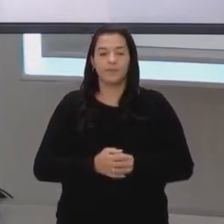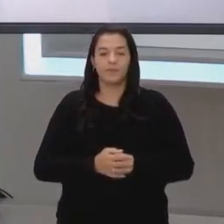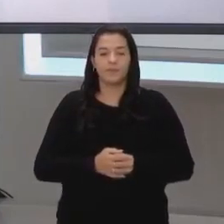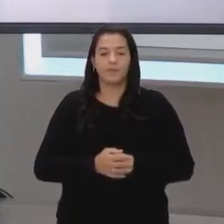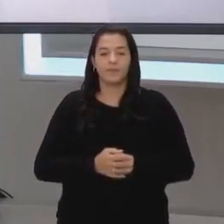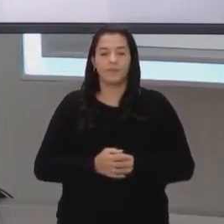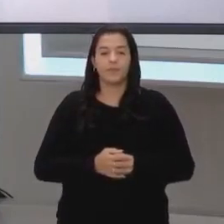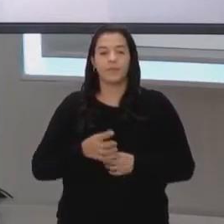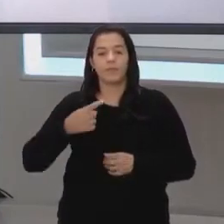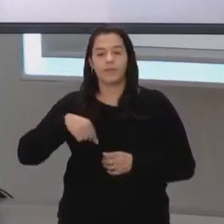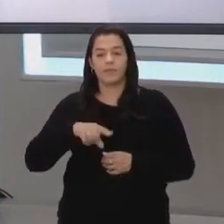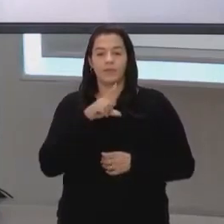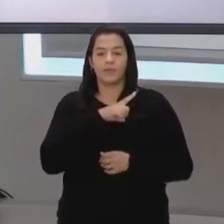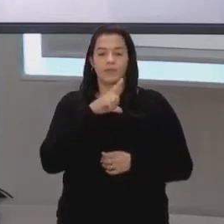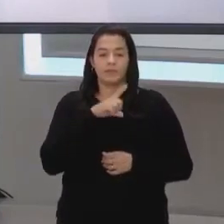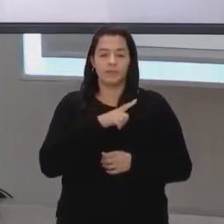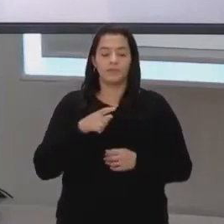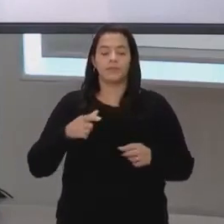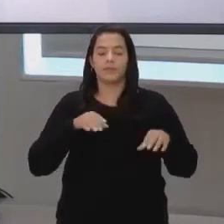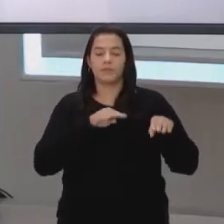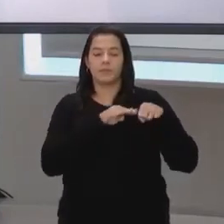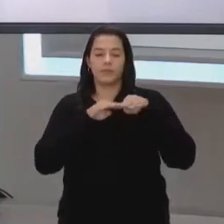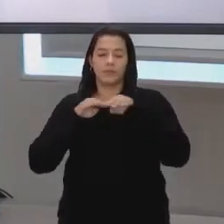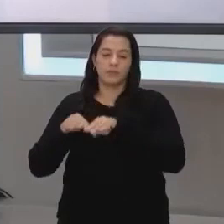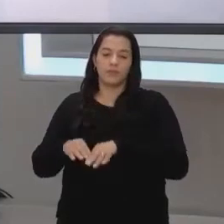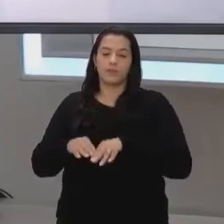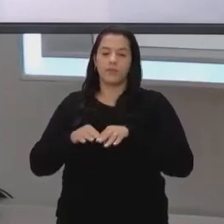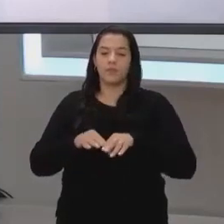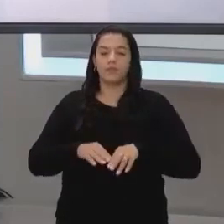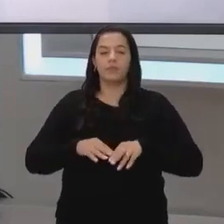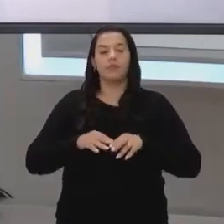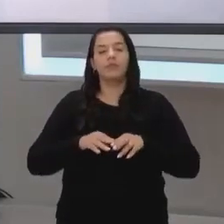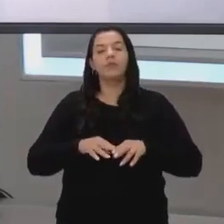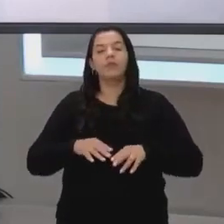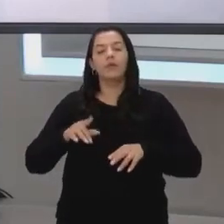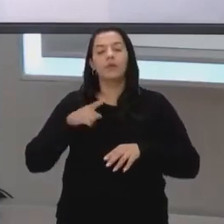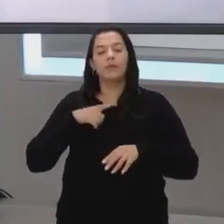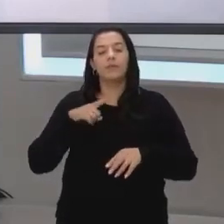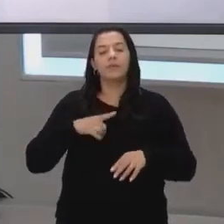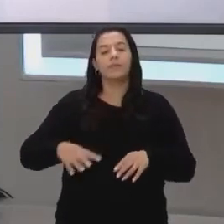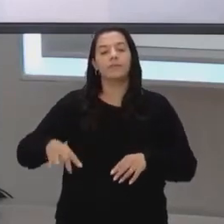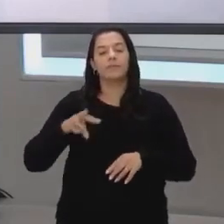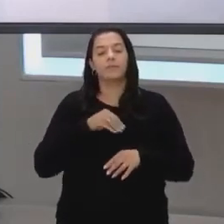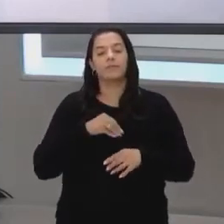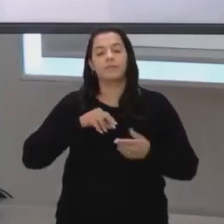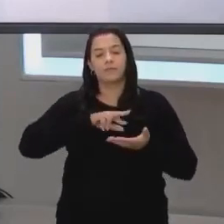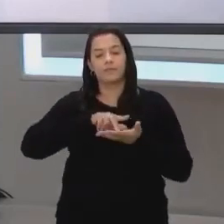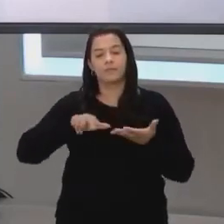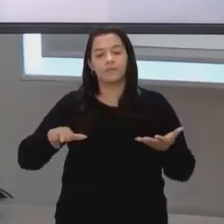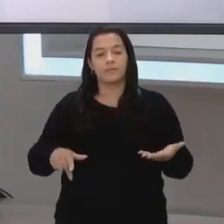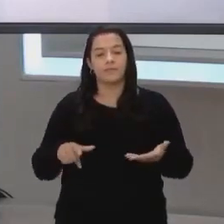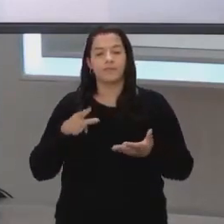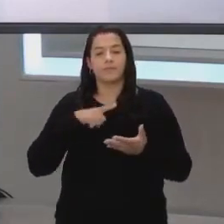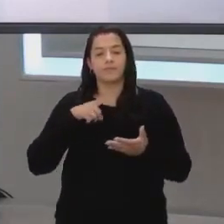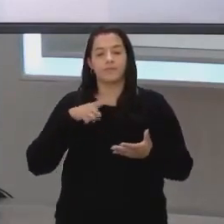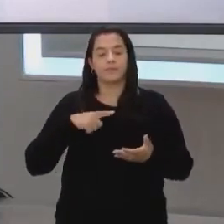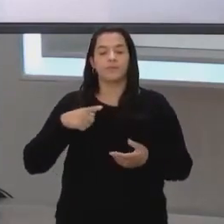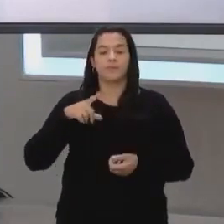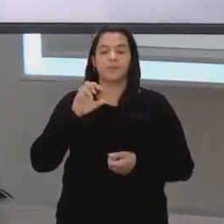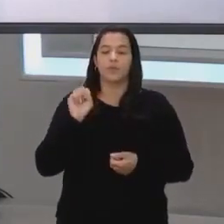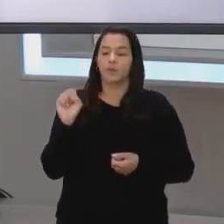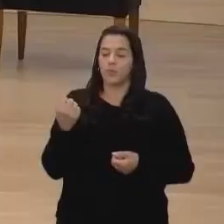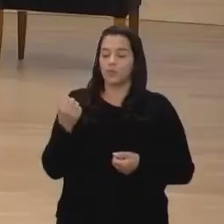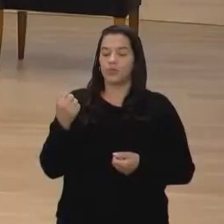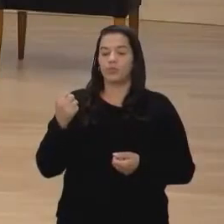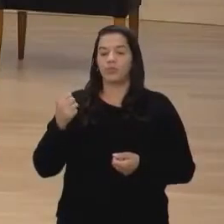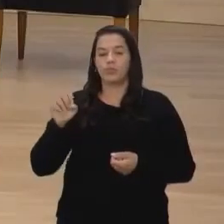vou falar assim, adquirir a sua estabilidade eletrônica. Então, naturalmente, um elemento químico de cálcio, ele tem 8 elétrons